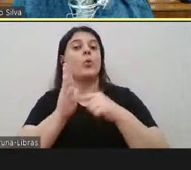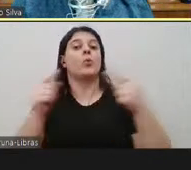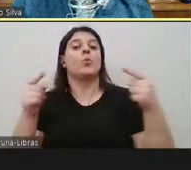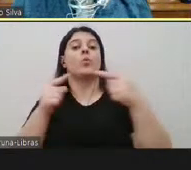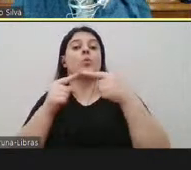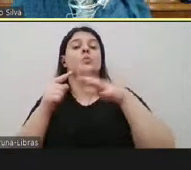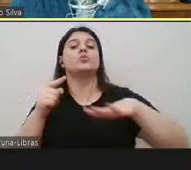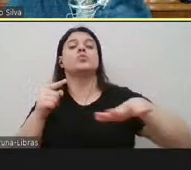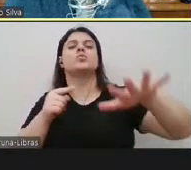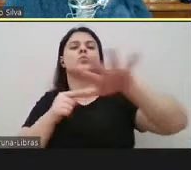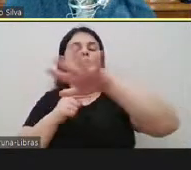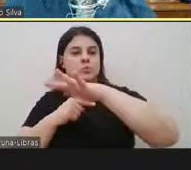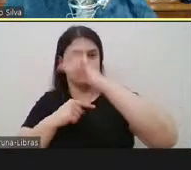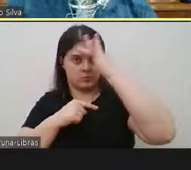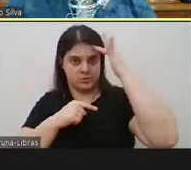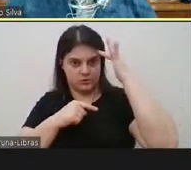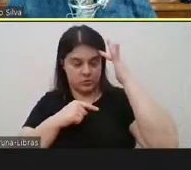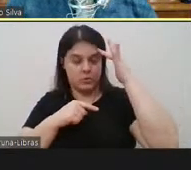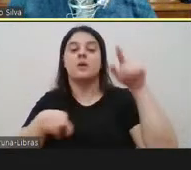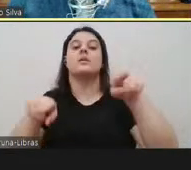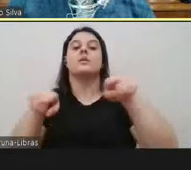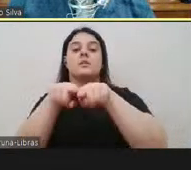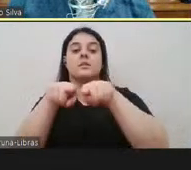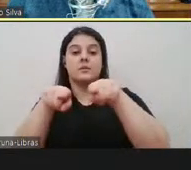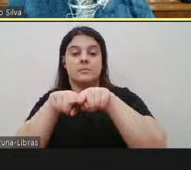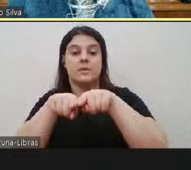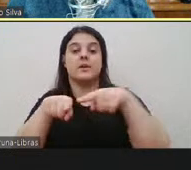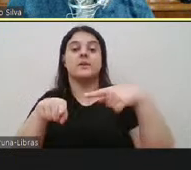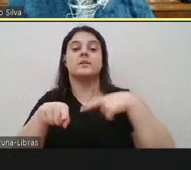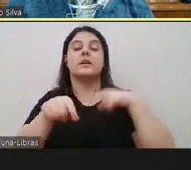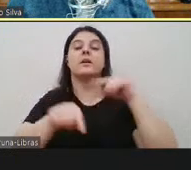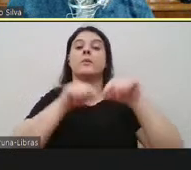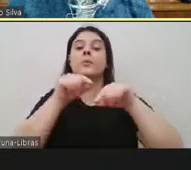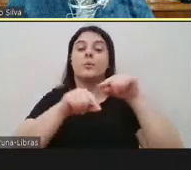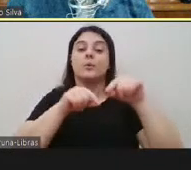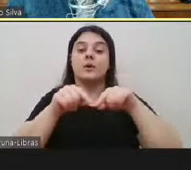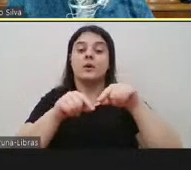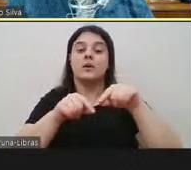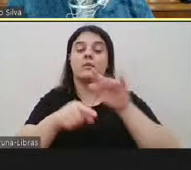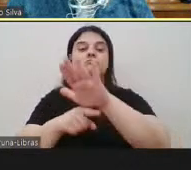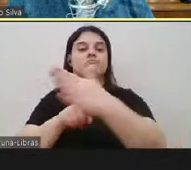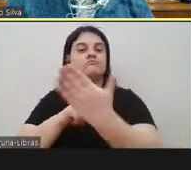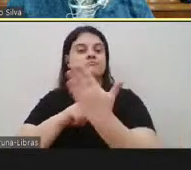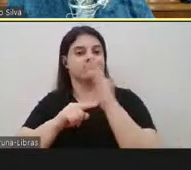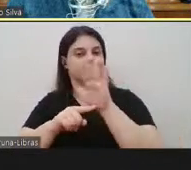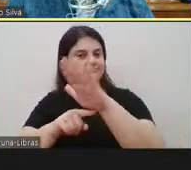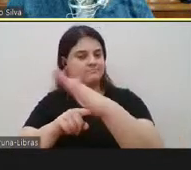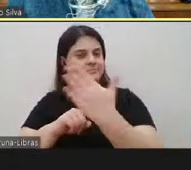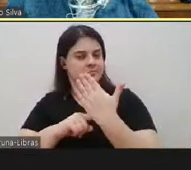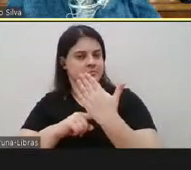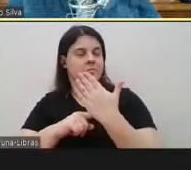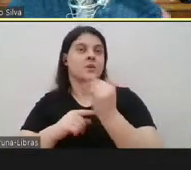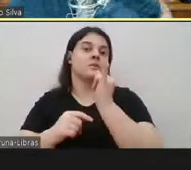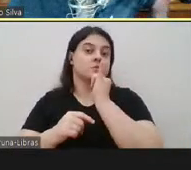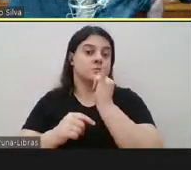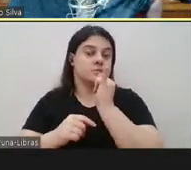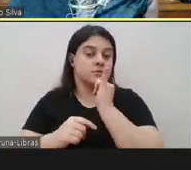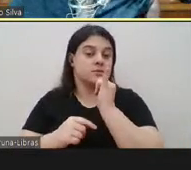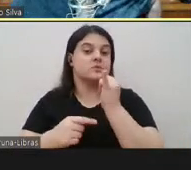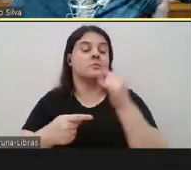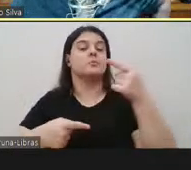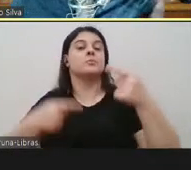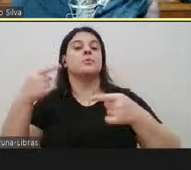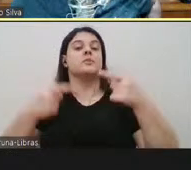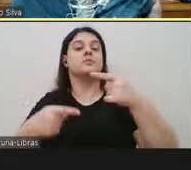universalista ou seja para todos e que também exige 200 a ideia de cooperação Então você pegou por exemplo a